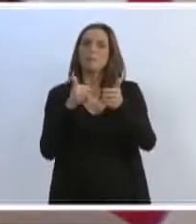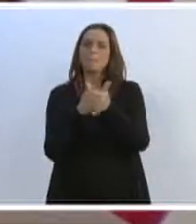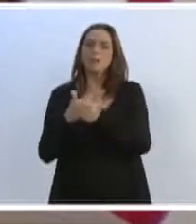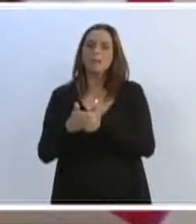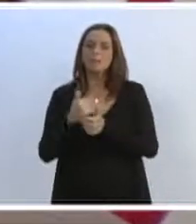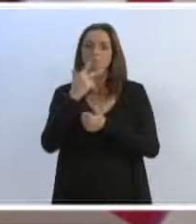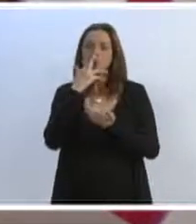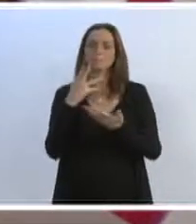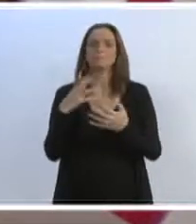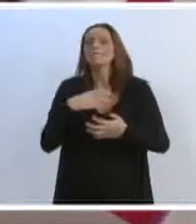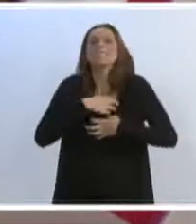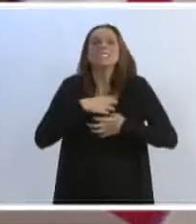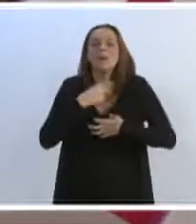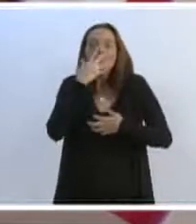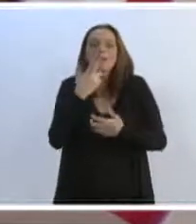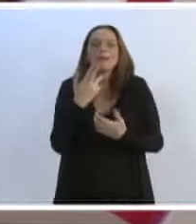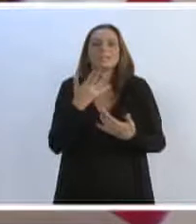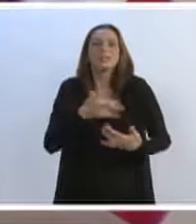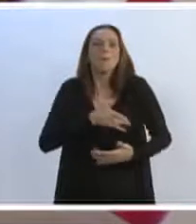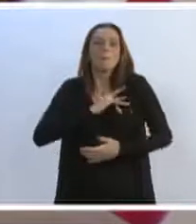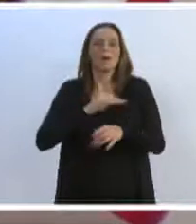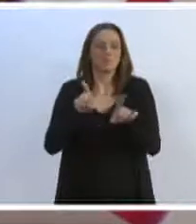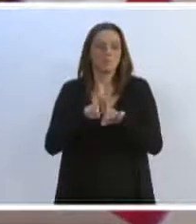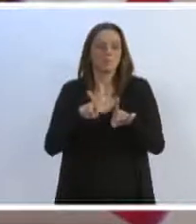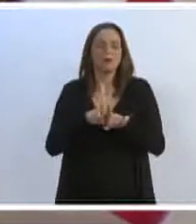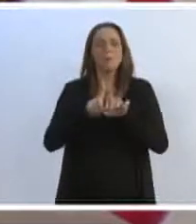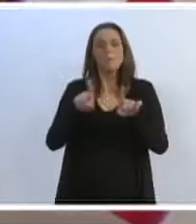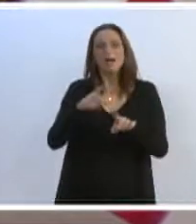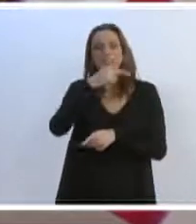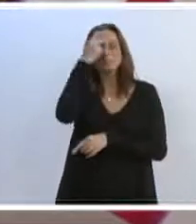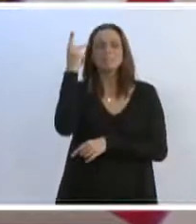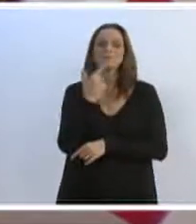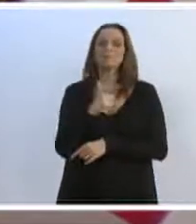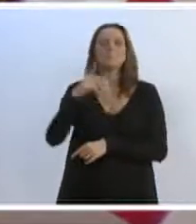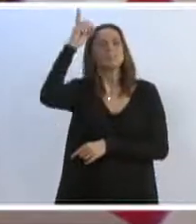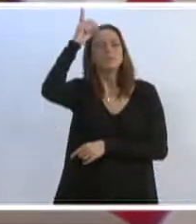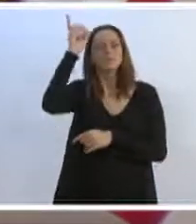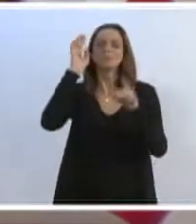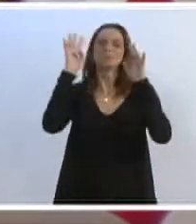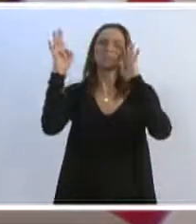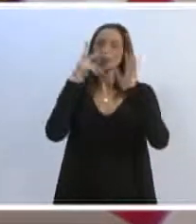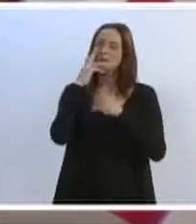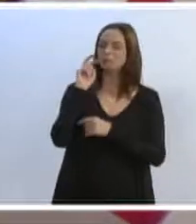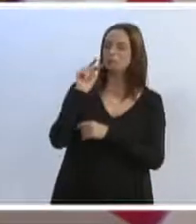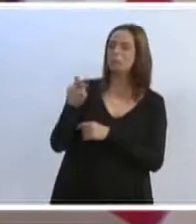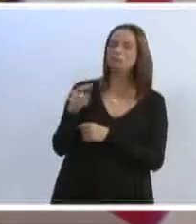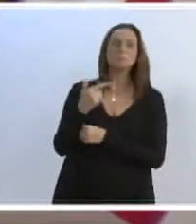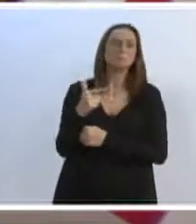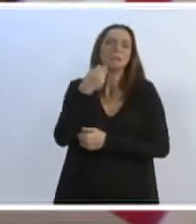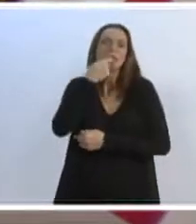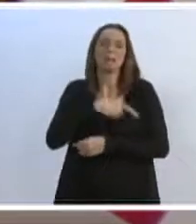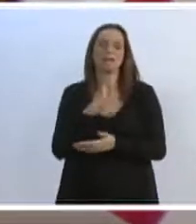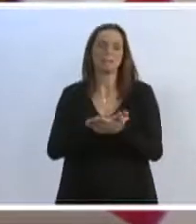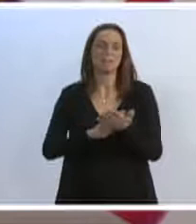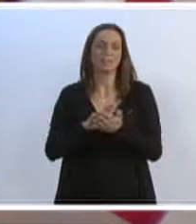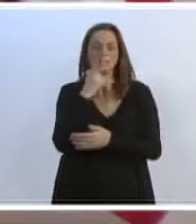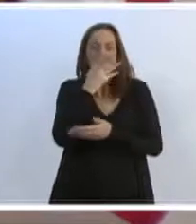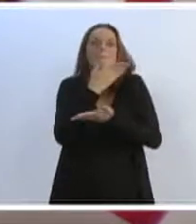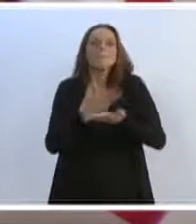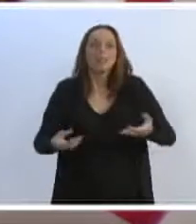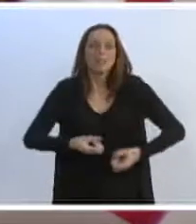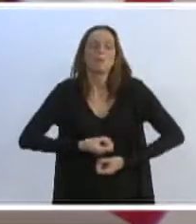recebia do correio. Tenho aqui, Henrique Zimmermann, Caixa Postal 7.156, são os originais que estão lá em